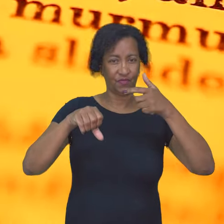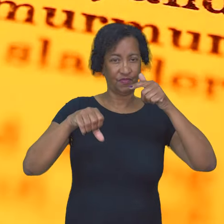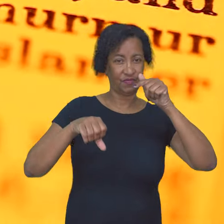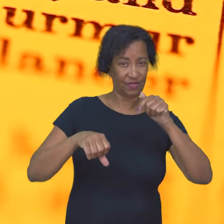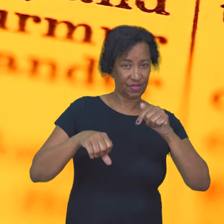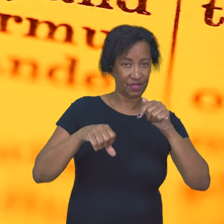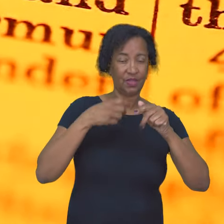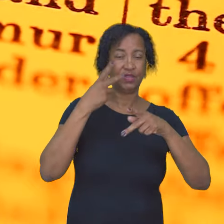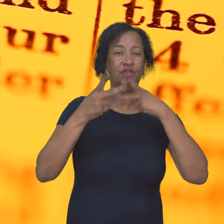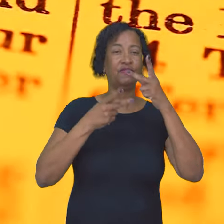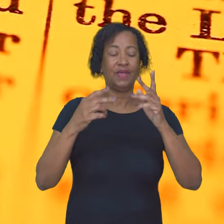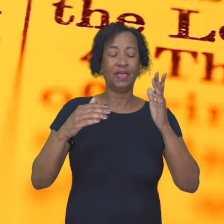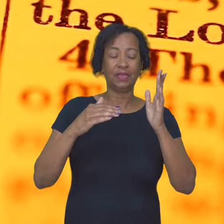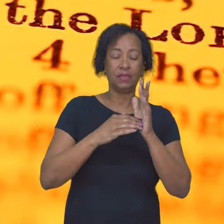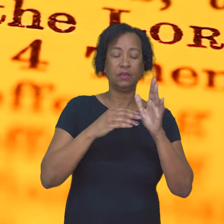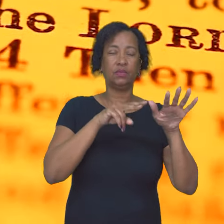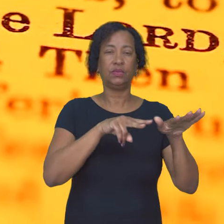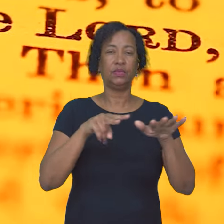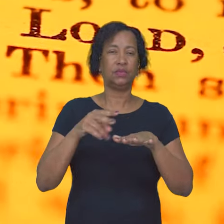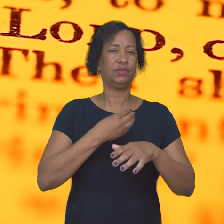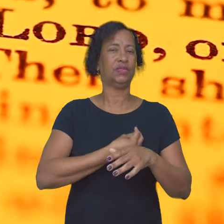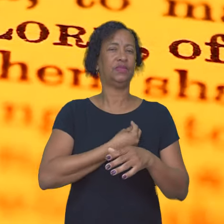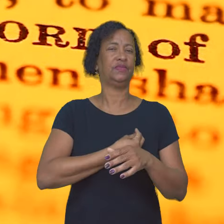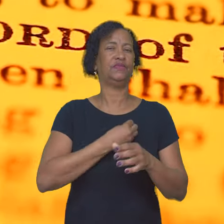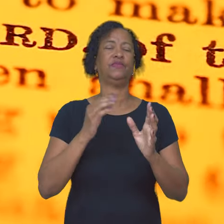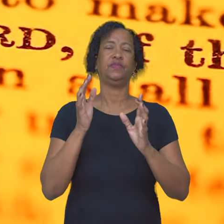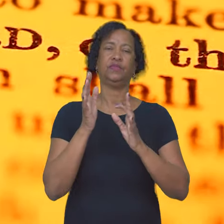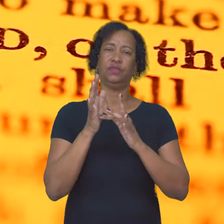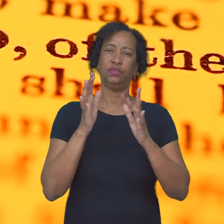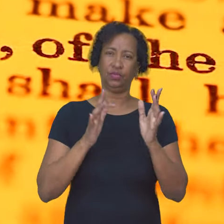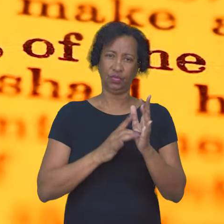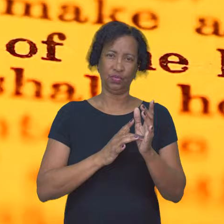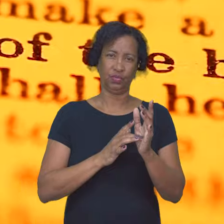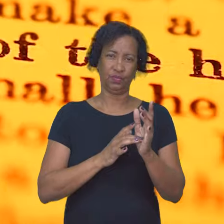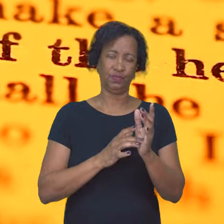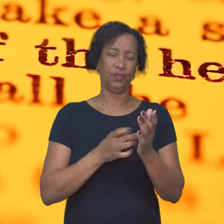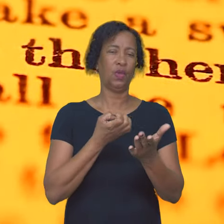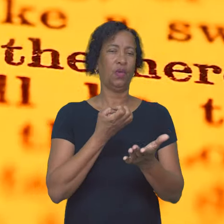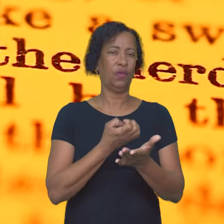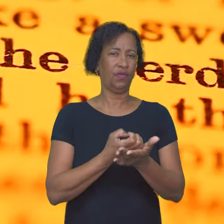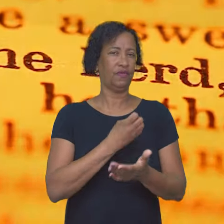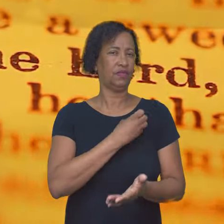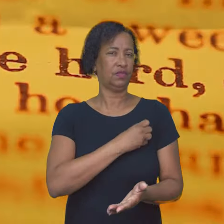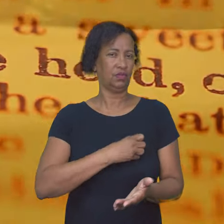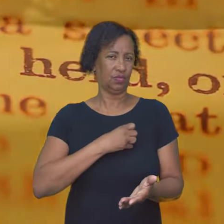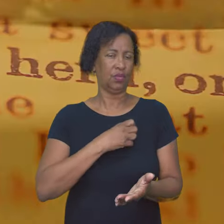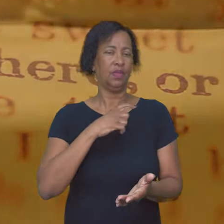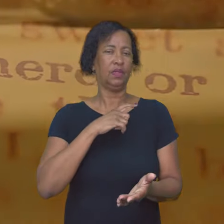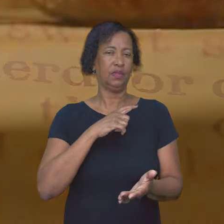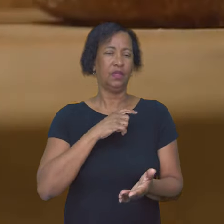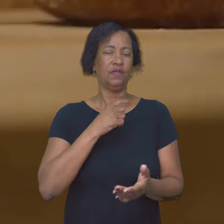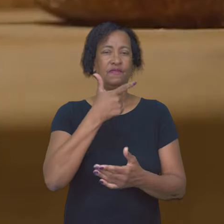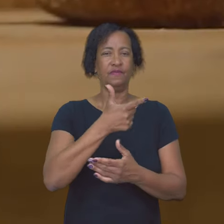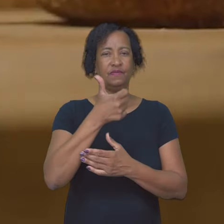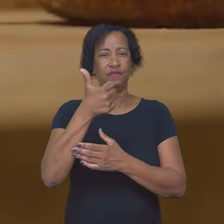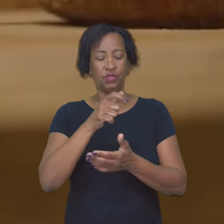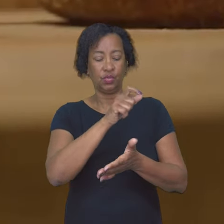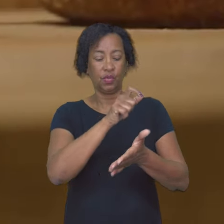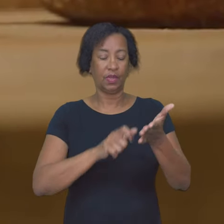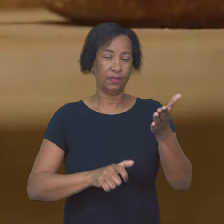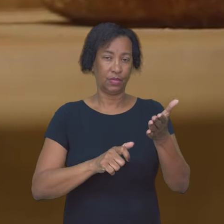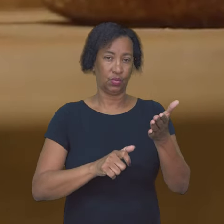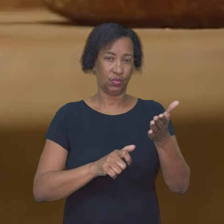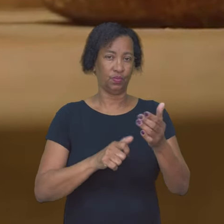a última semana da vida de Jesus o evangelho de João tem 21 Capítulos os primeiros